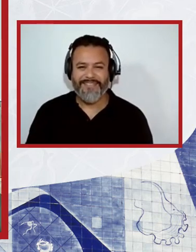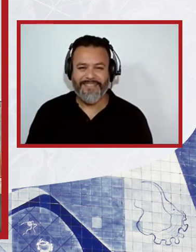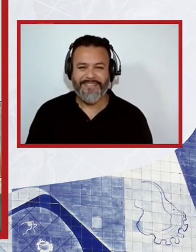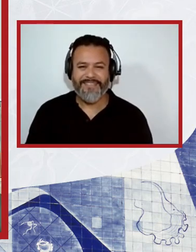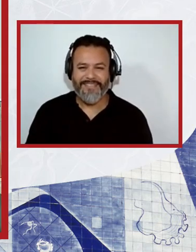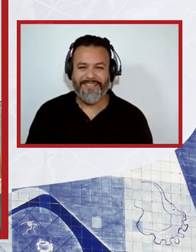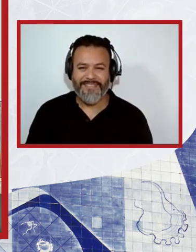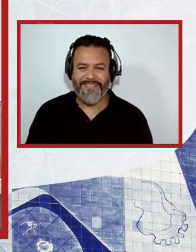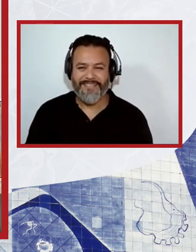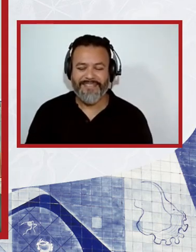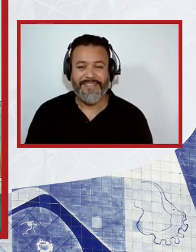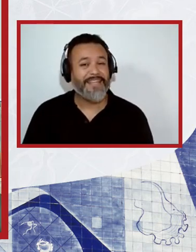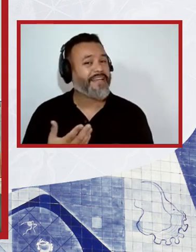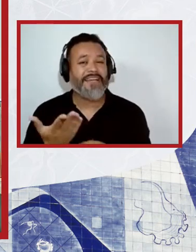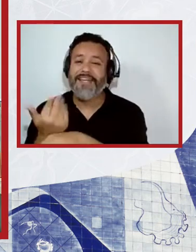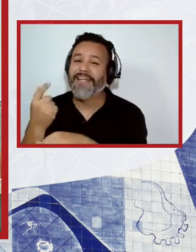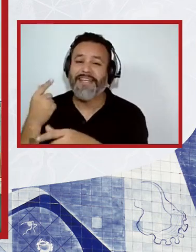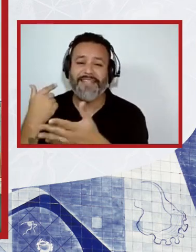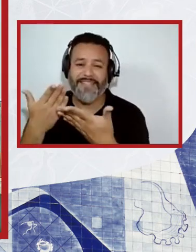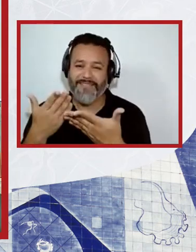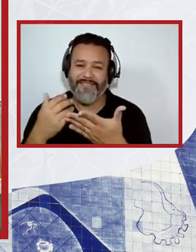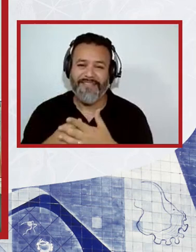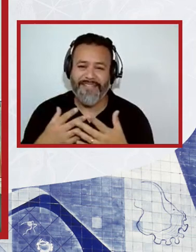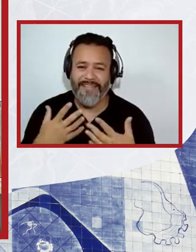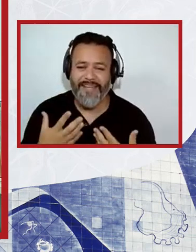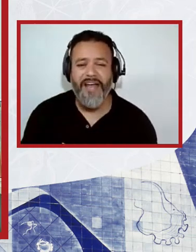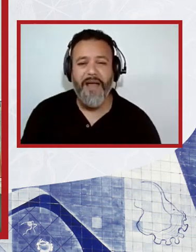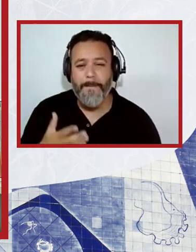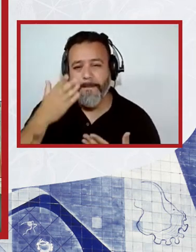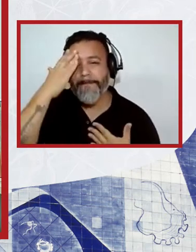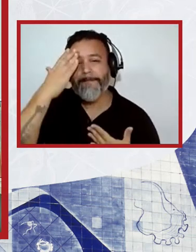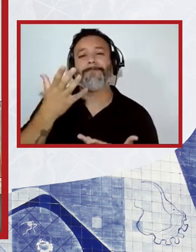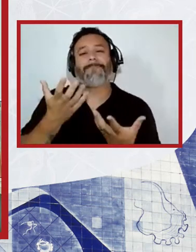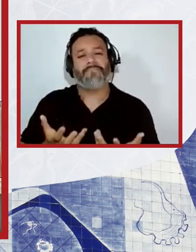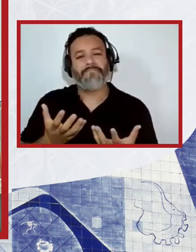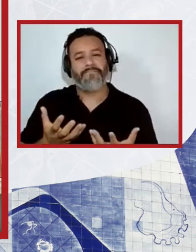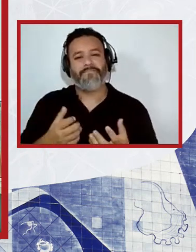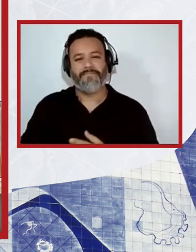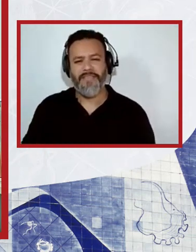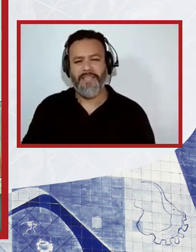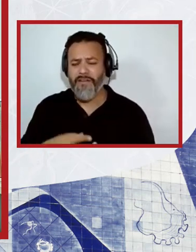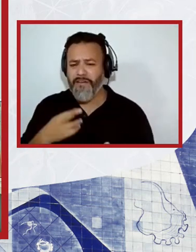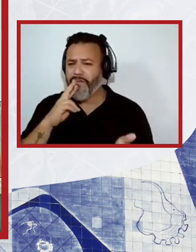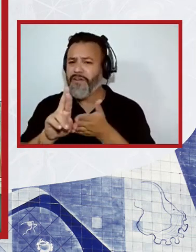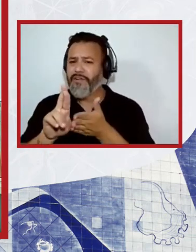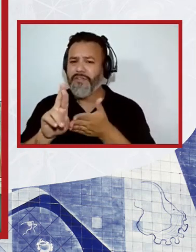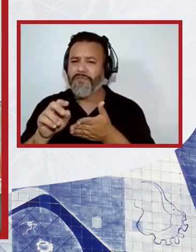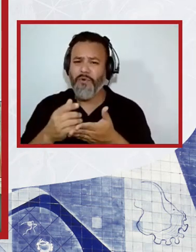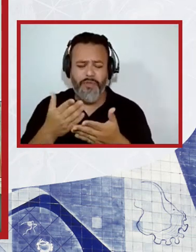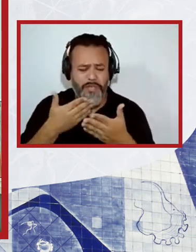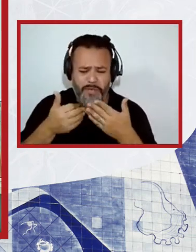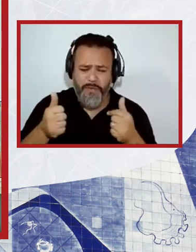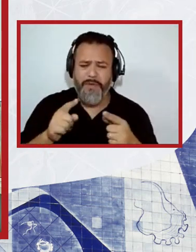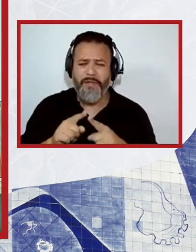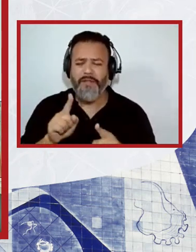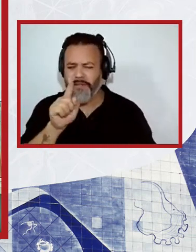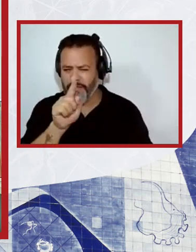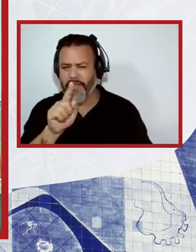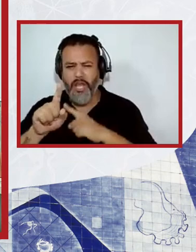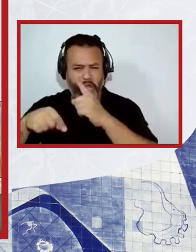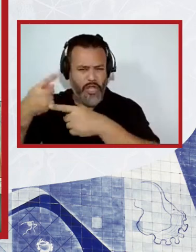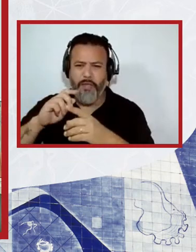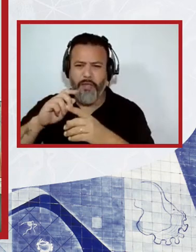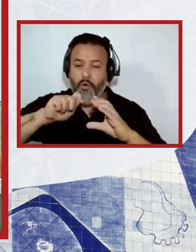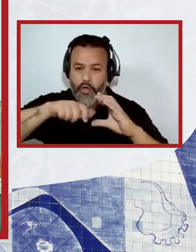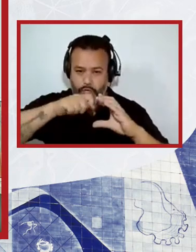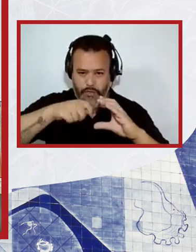Bom, quero antecipadamente, sei que você vai sair, quero agradecer pela pergunta e vou responder o melhor possível. Depois você escuta a minha resposta gravada, tá